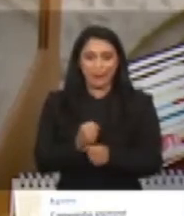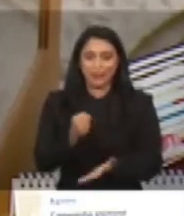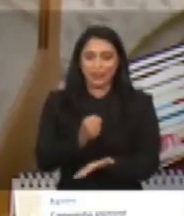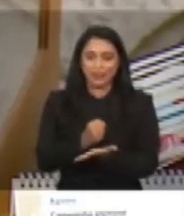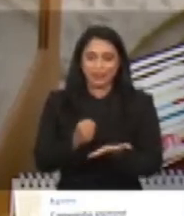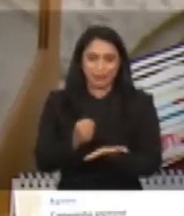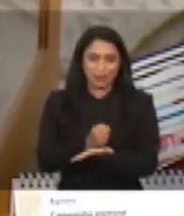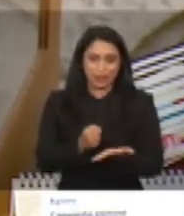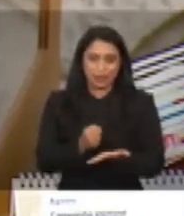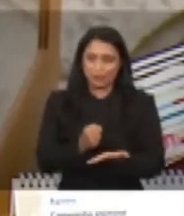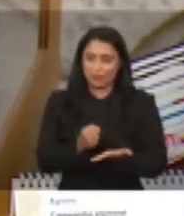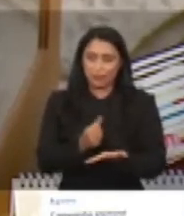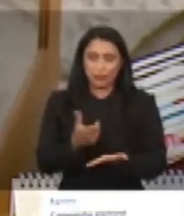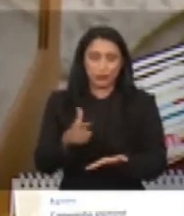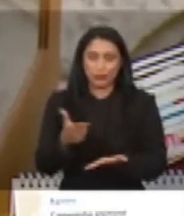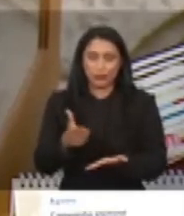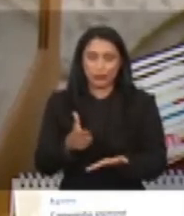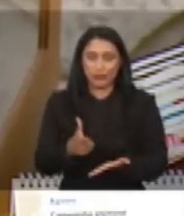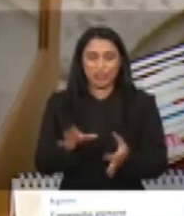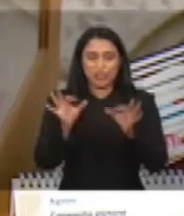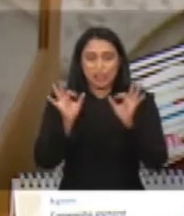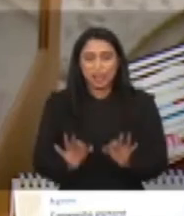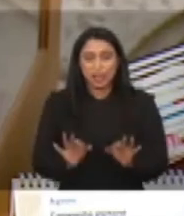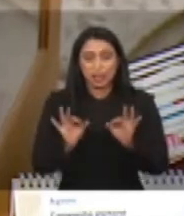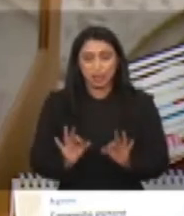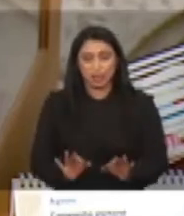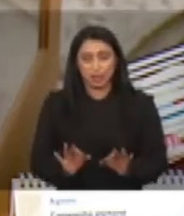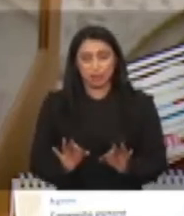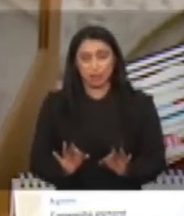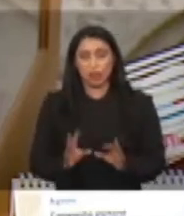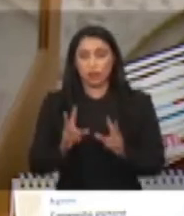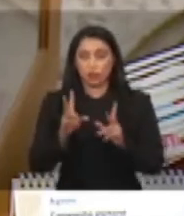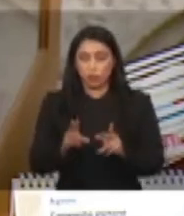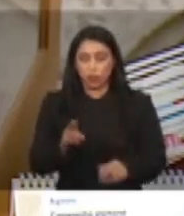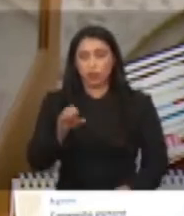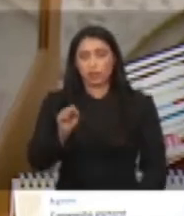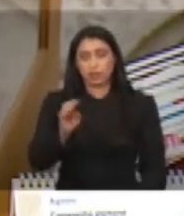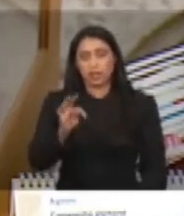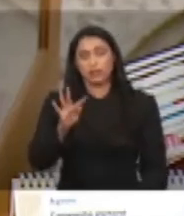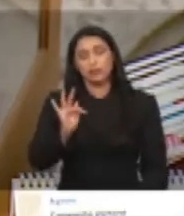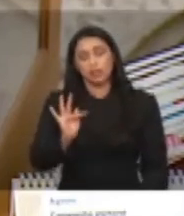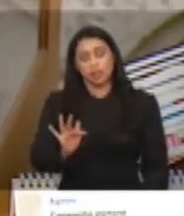ao menos na linha que vem sendo adotada por esse egrégio Supremo Tribunal Federal.